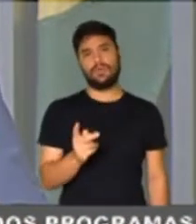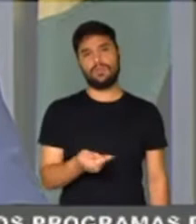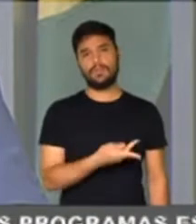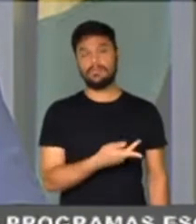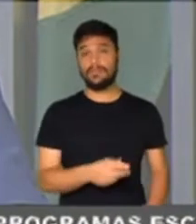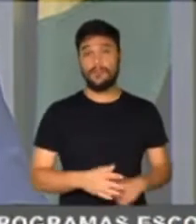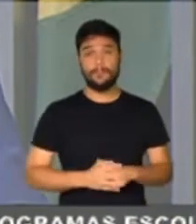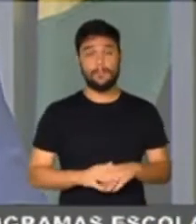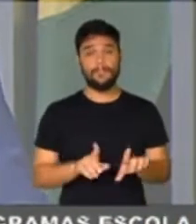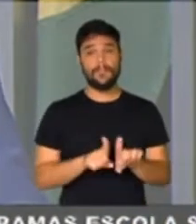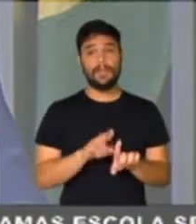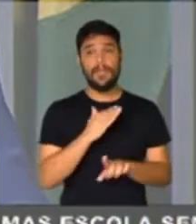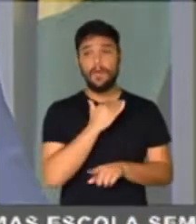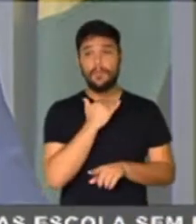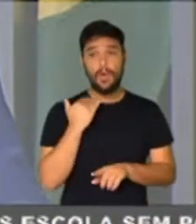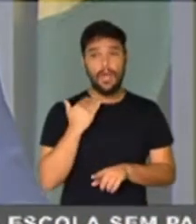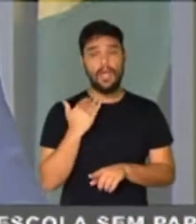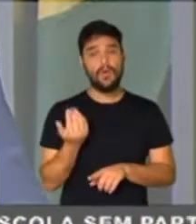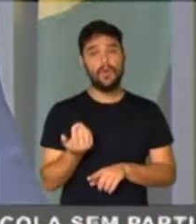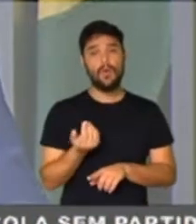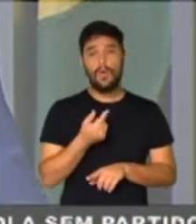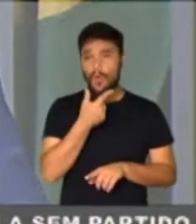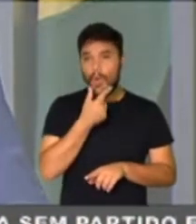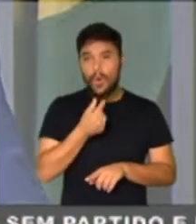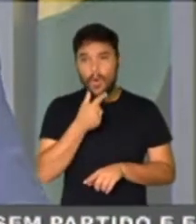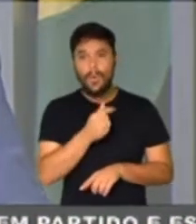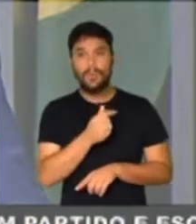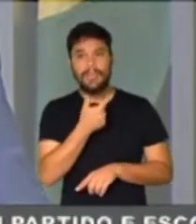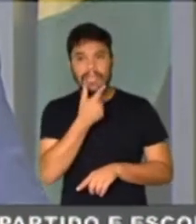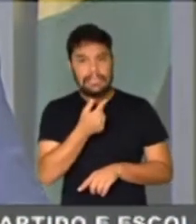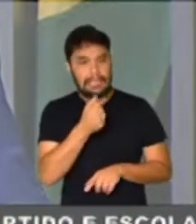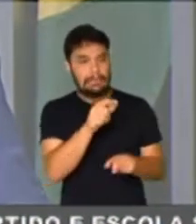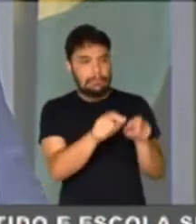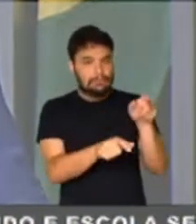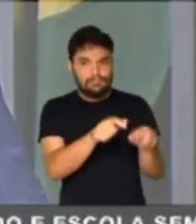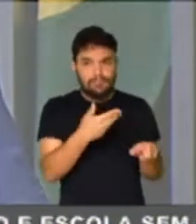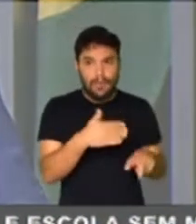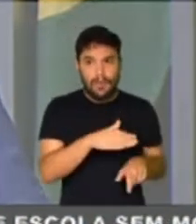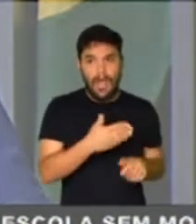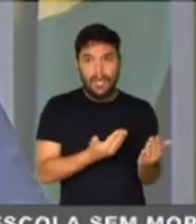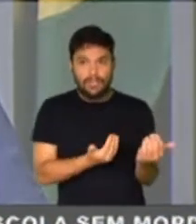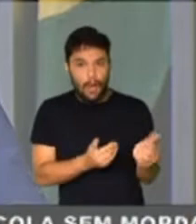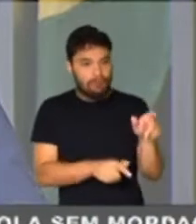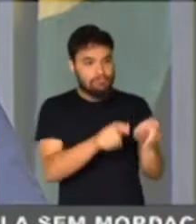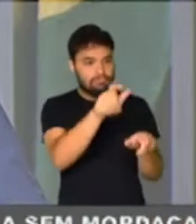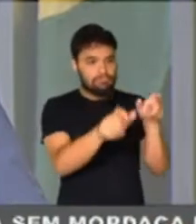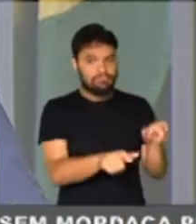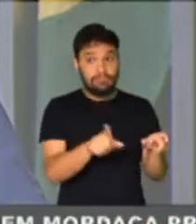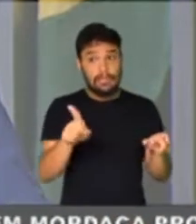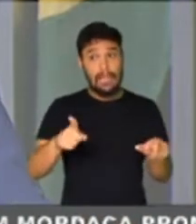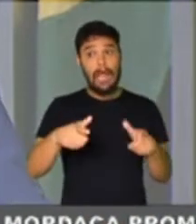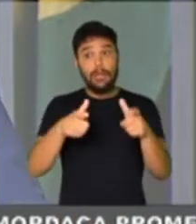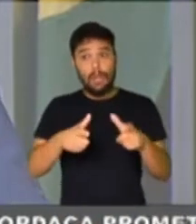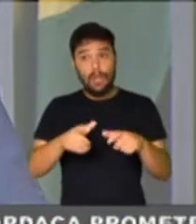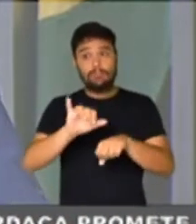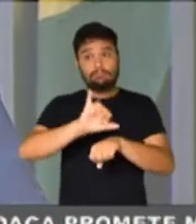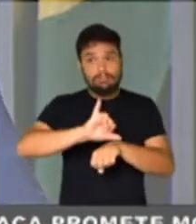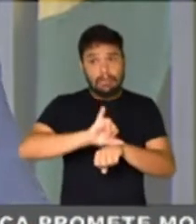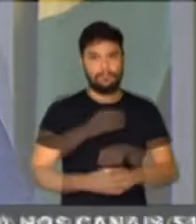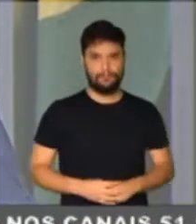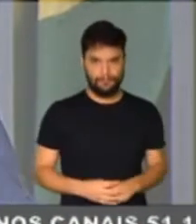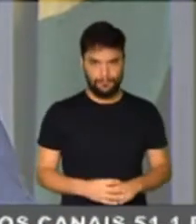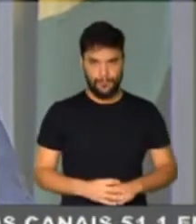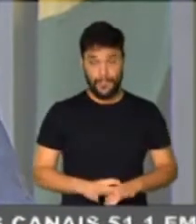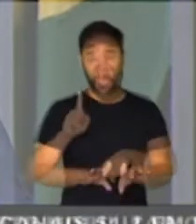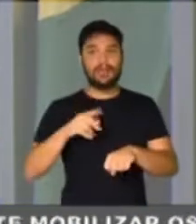foi a morte daqueles garotos no ct do flamengo no centro de treinamento do flamengo aqueles